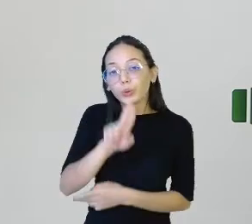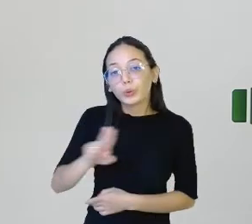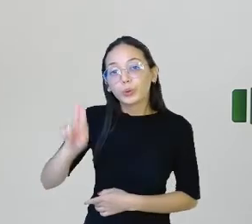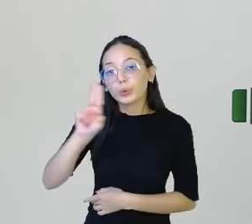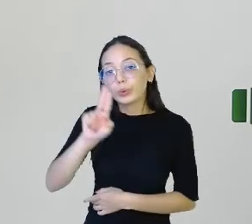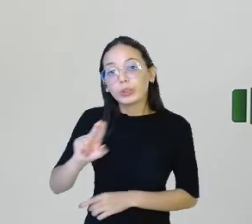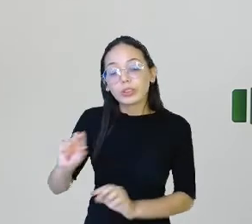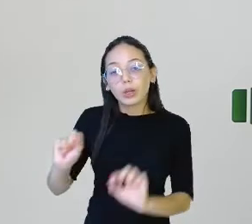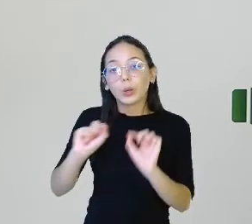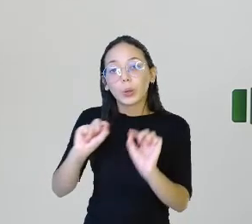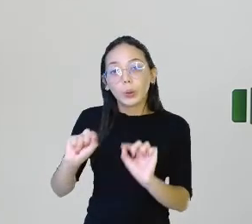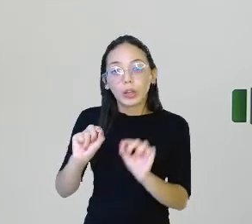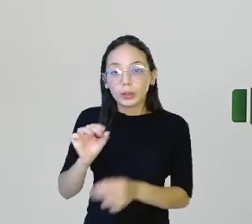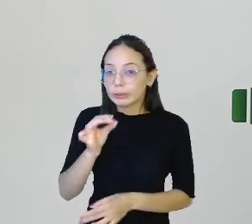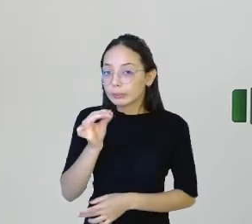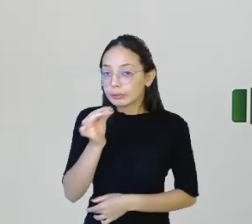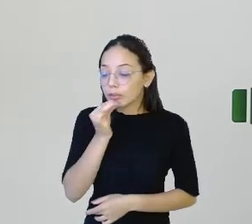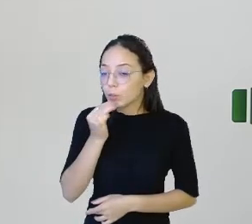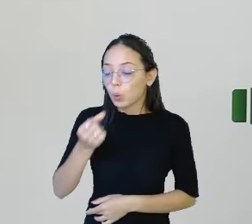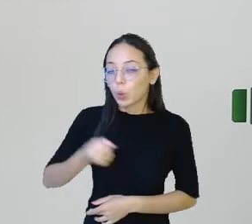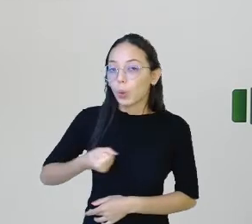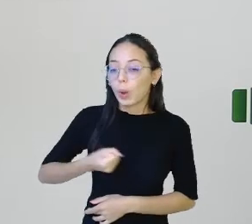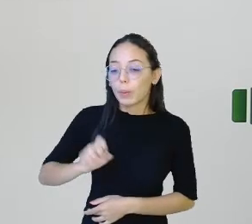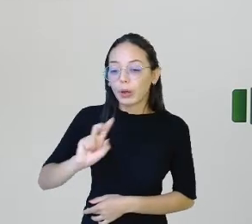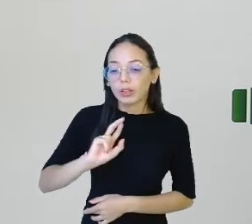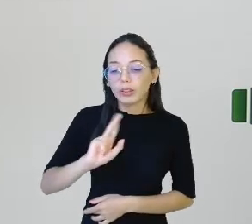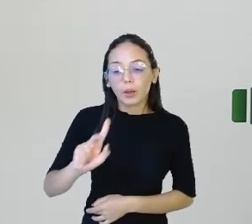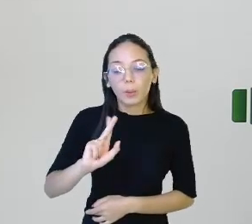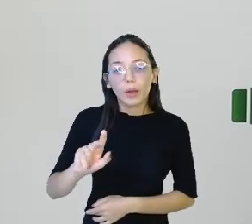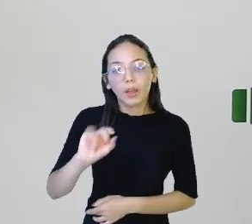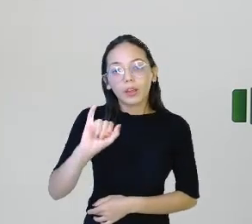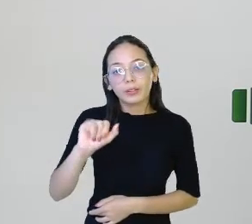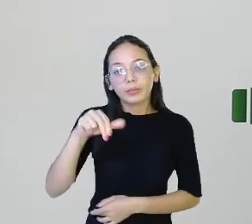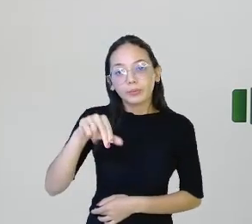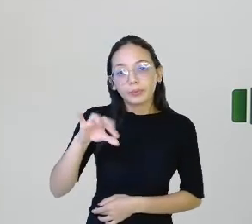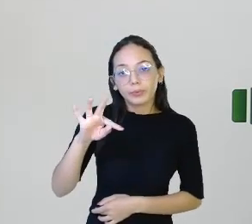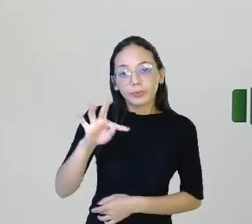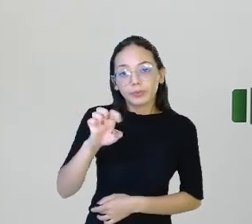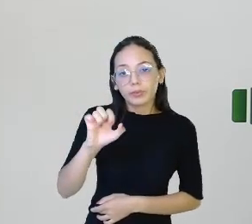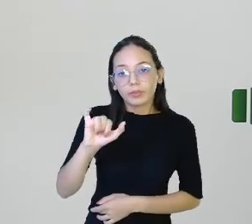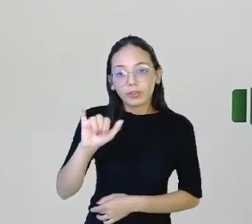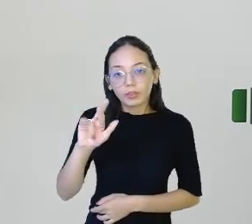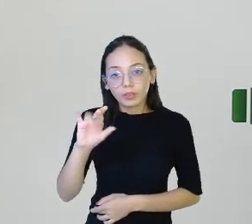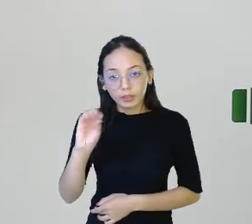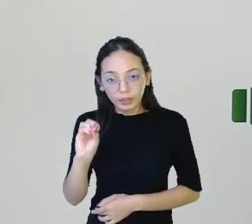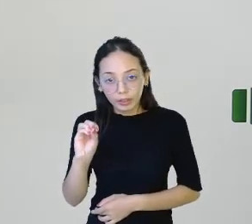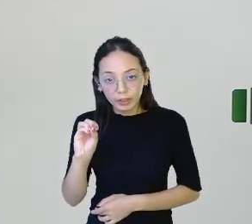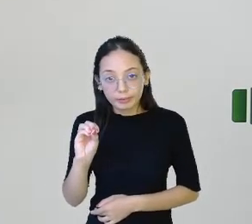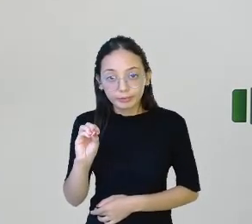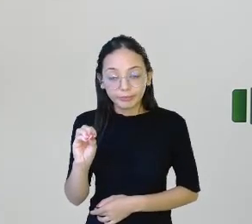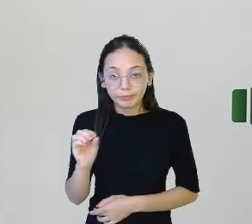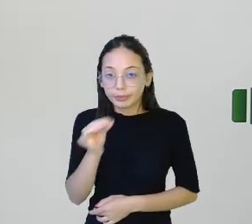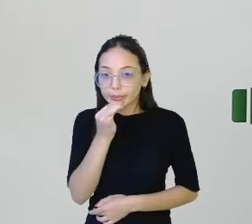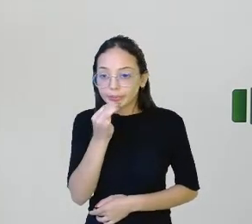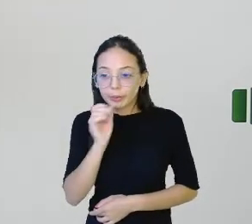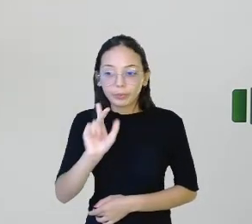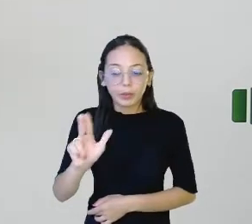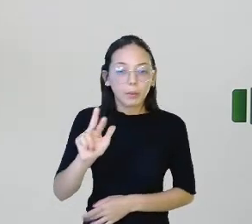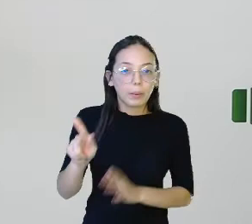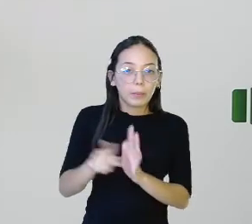utiliza quando os números não são inteiros? Isso mesmo. Quando a minha medida não dá